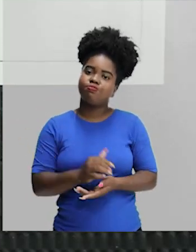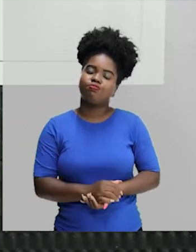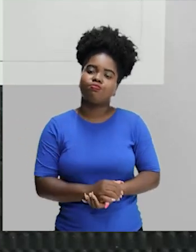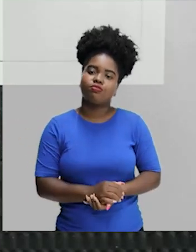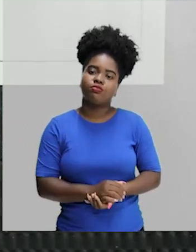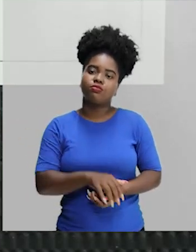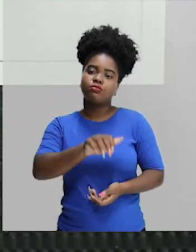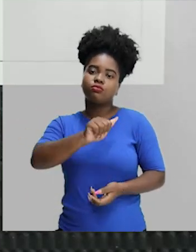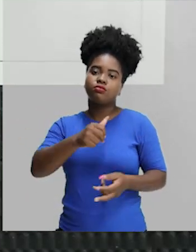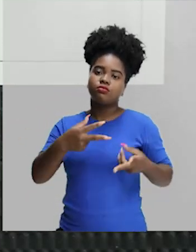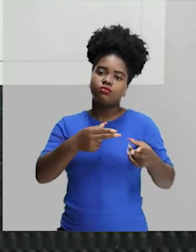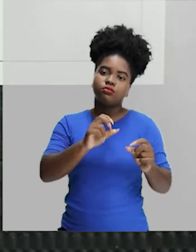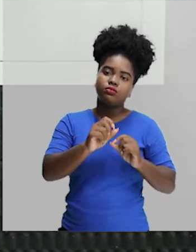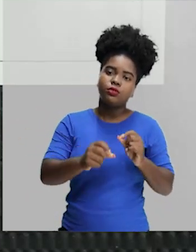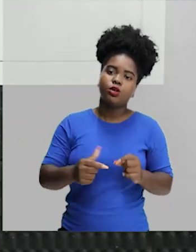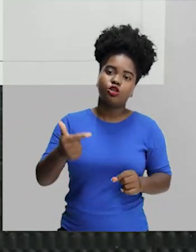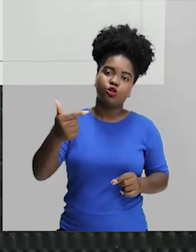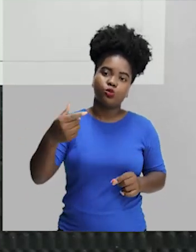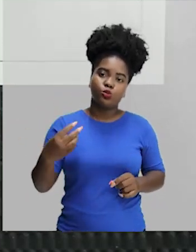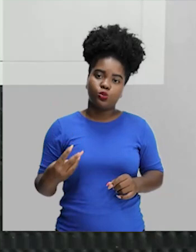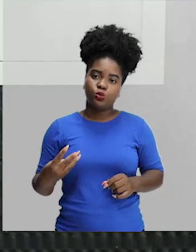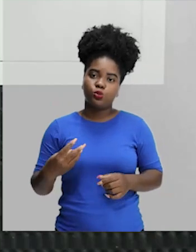que o A vai ser igual a 2/3.